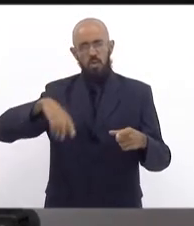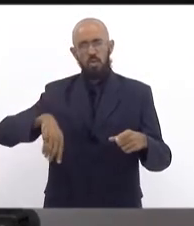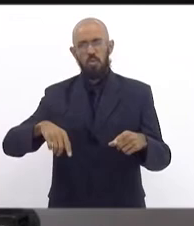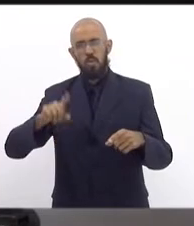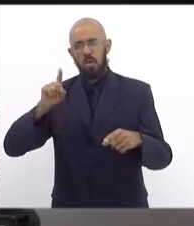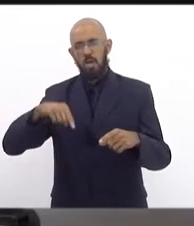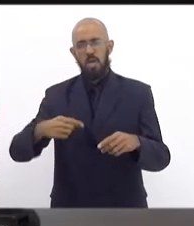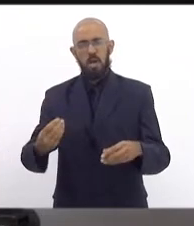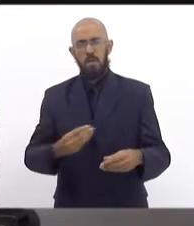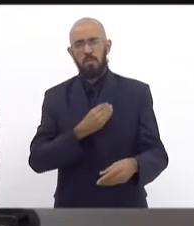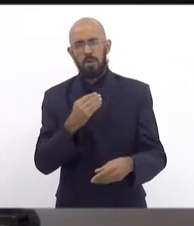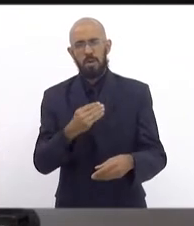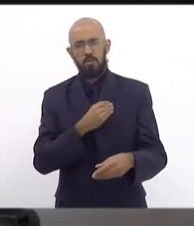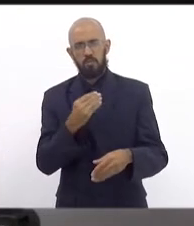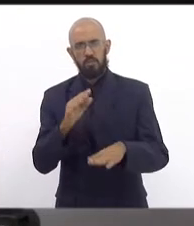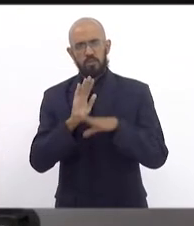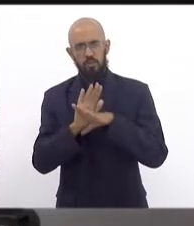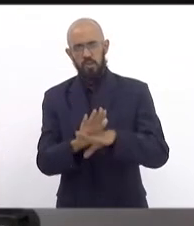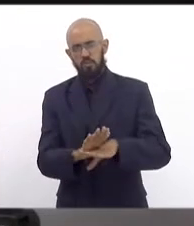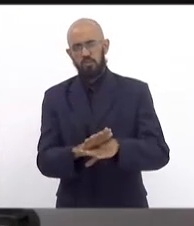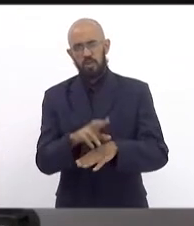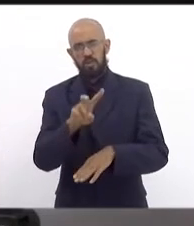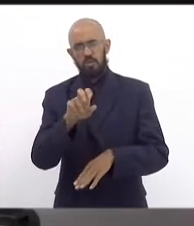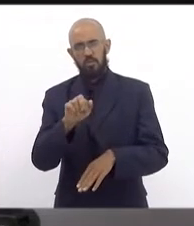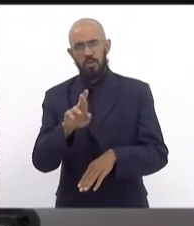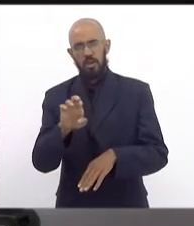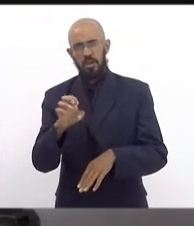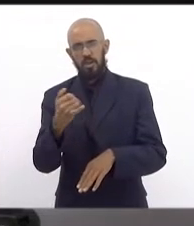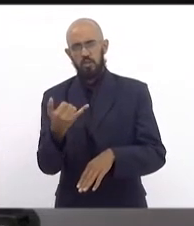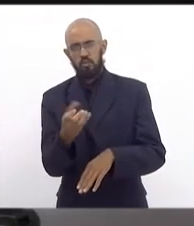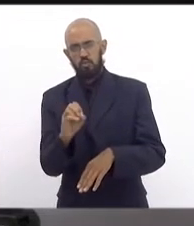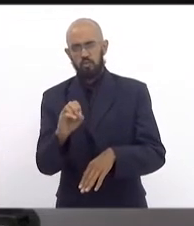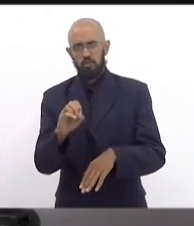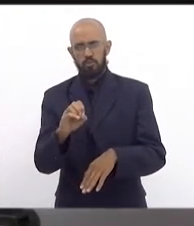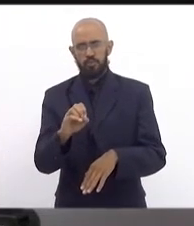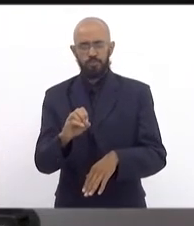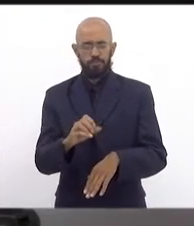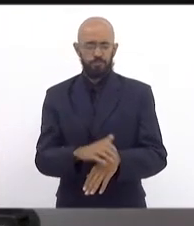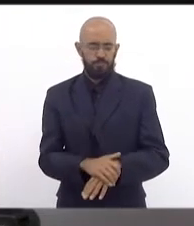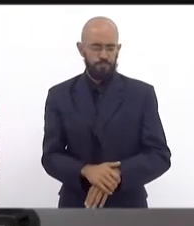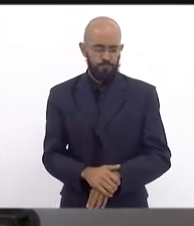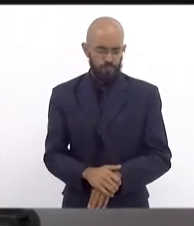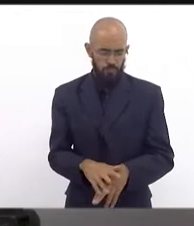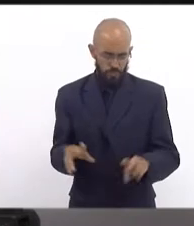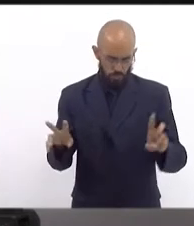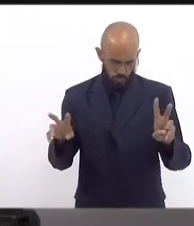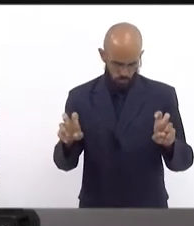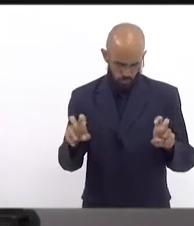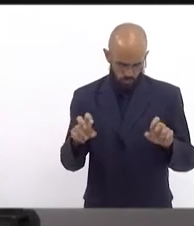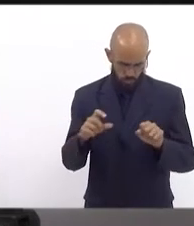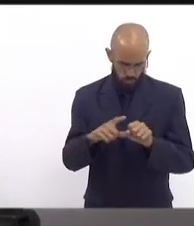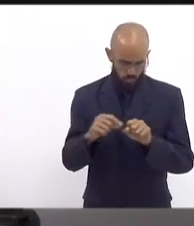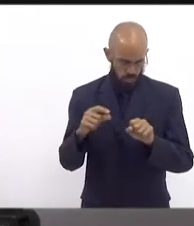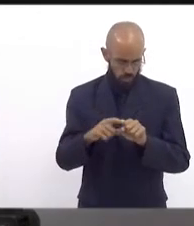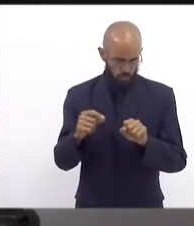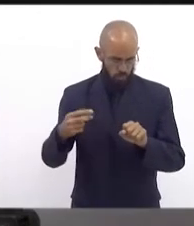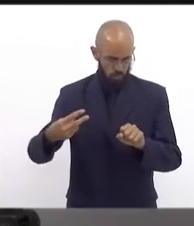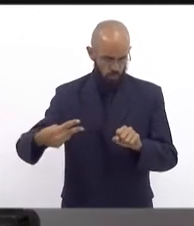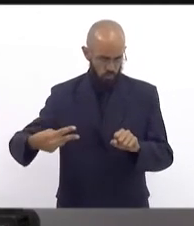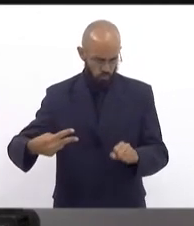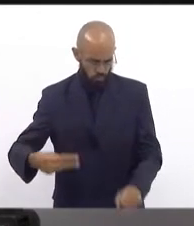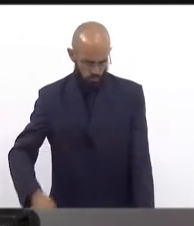e o benefício chegar no varejo e em relação ao artigo 2º